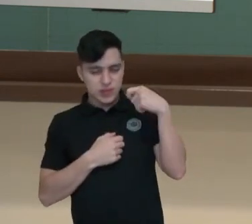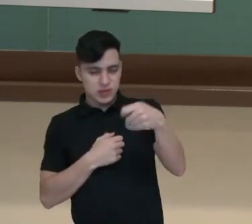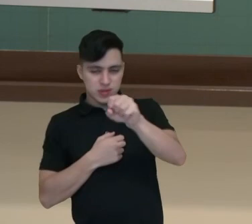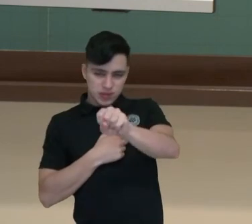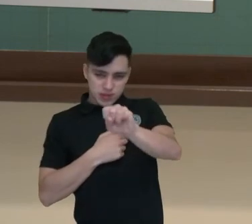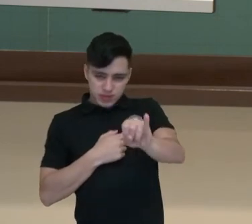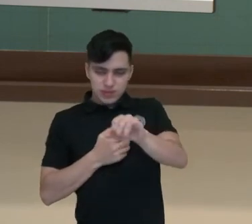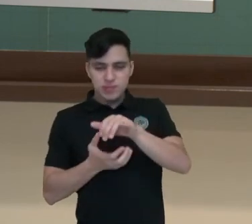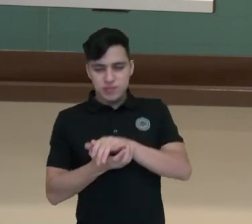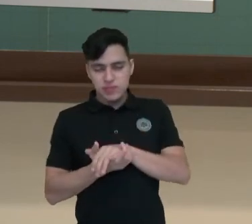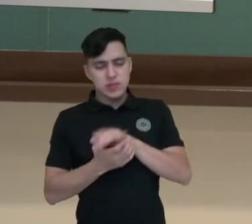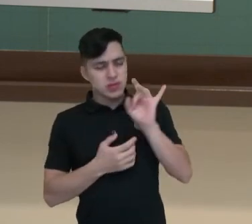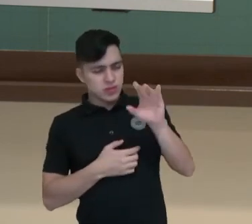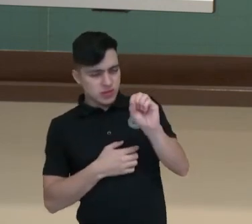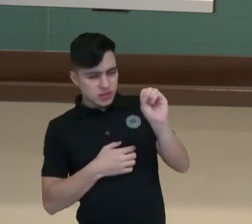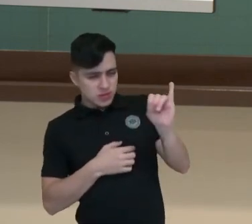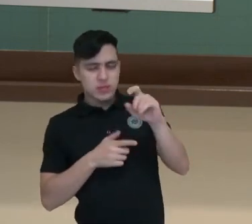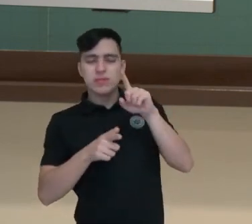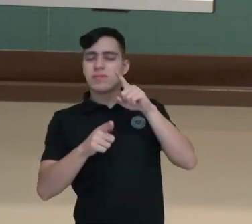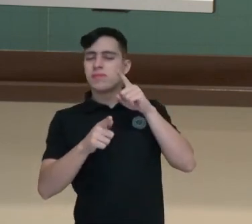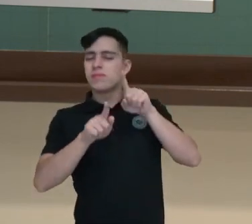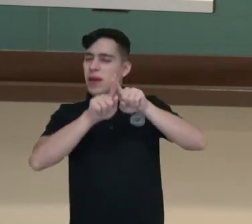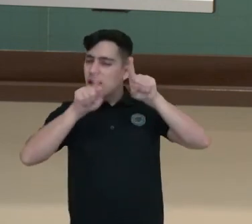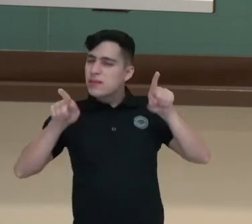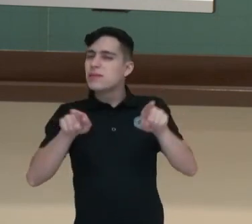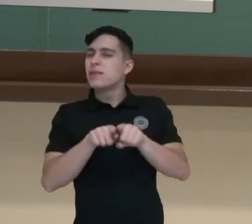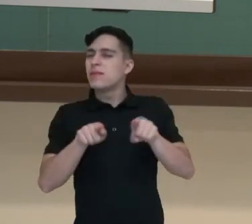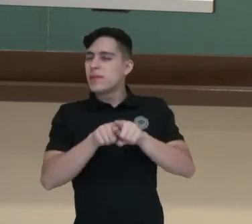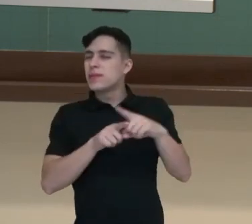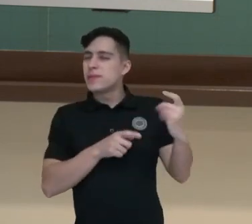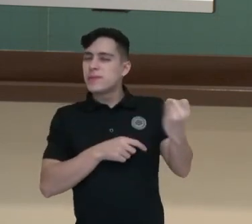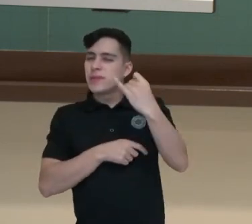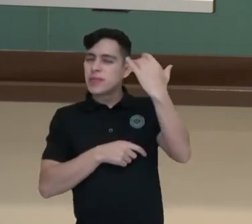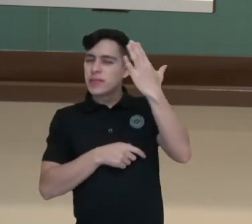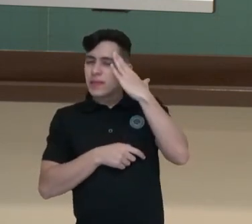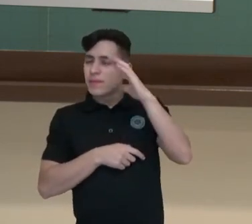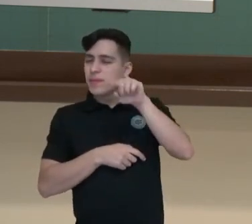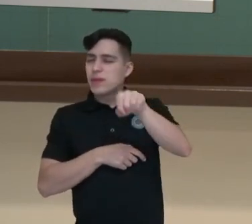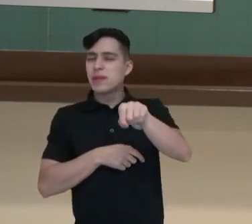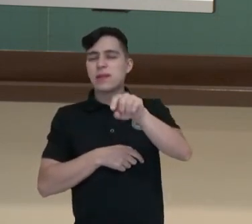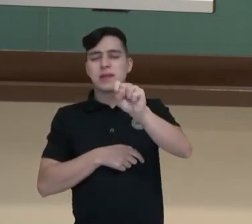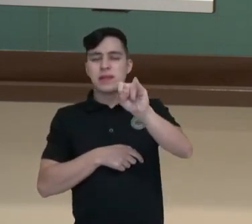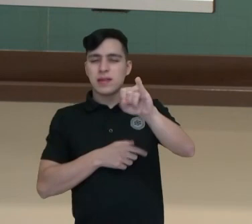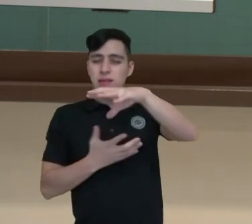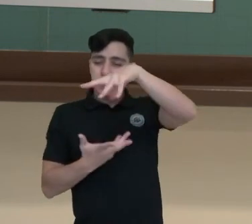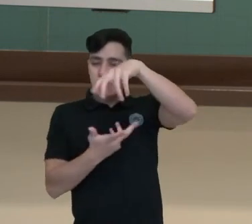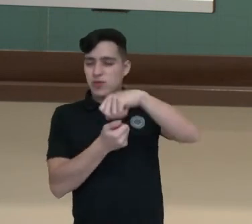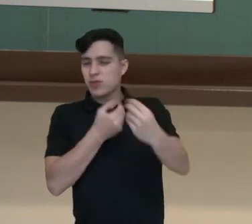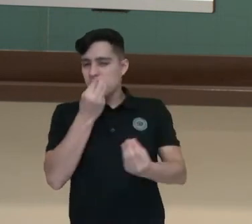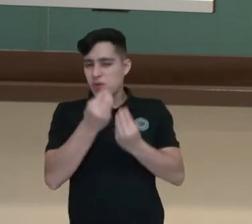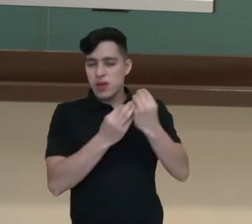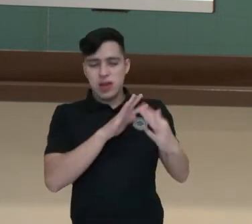métrico, né? Não só do métrico também, mas também do Sistema Internacional de Unidades, principalmente,